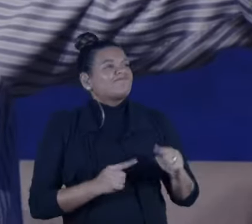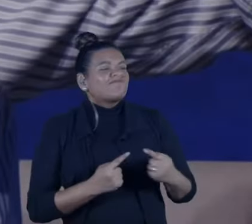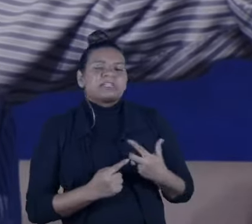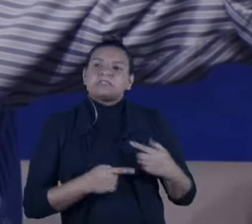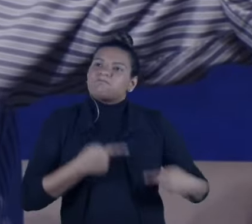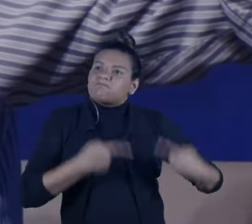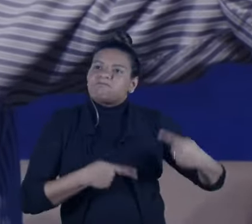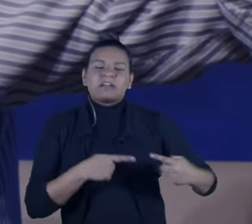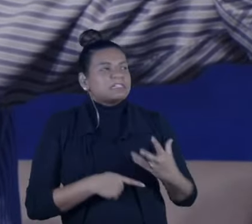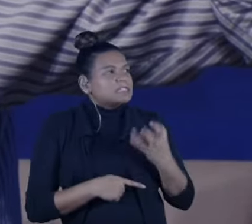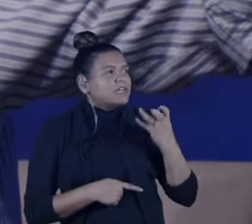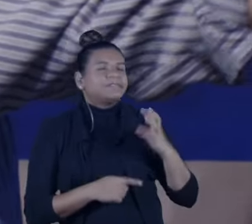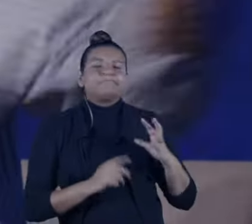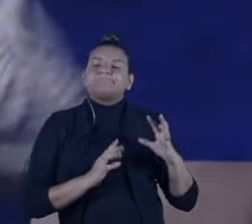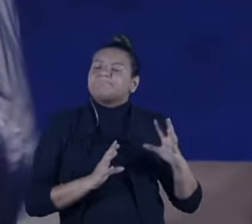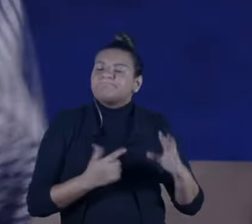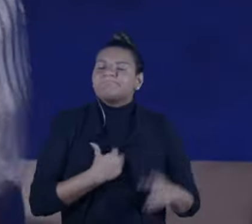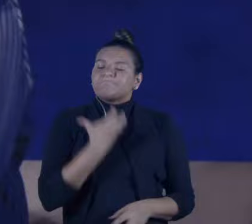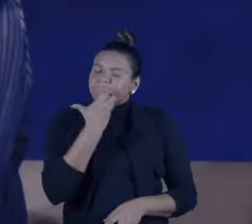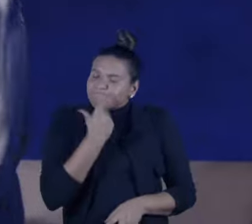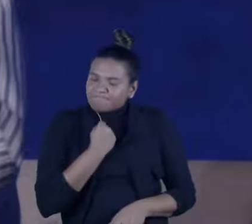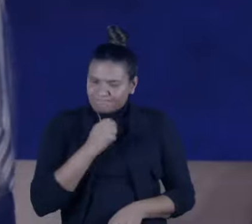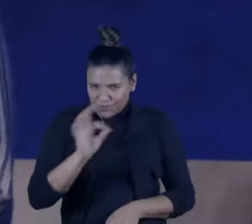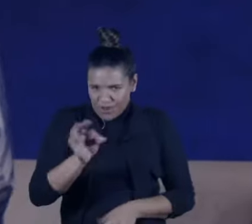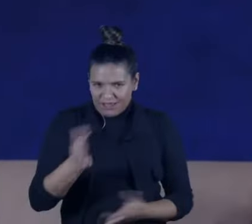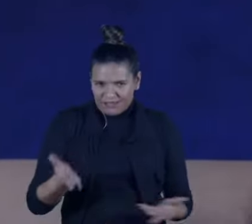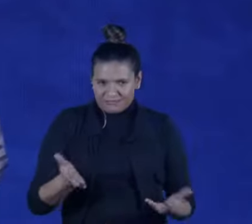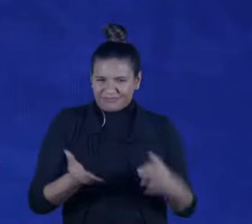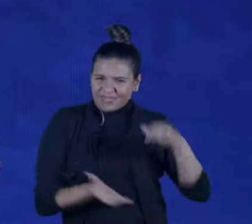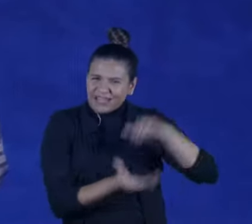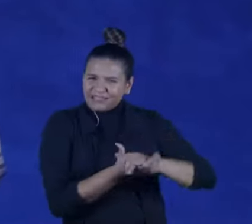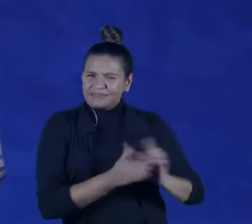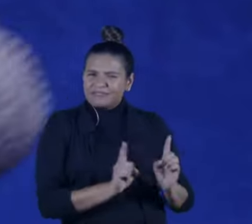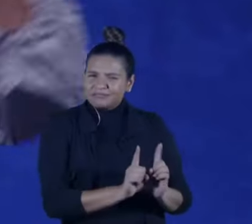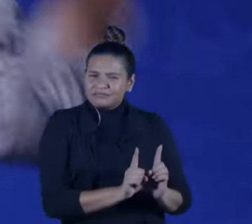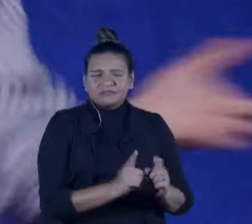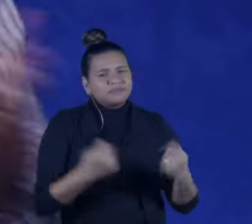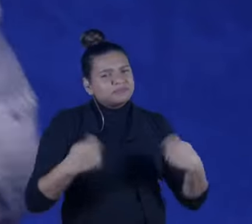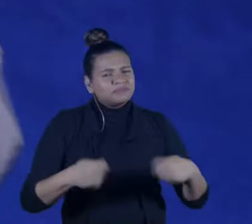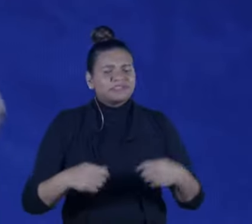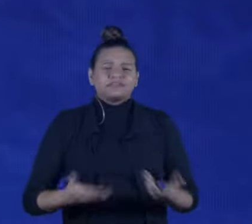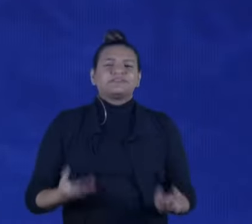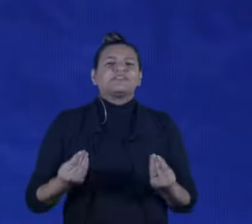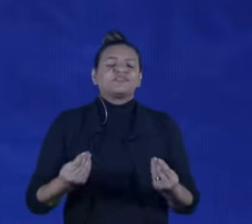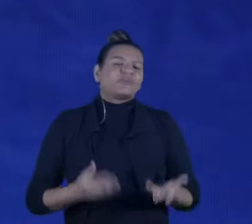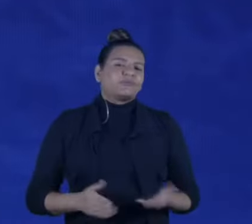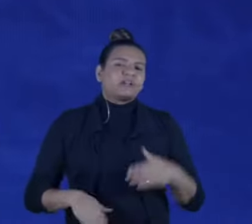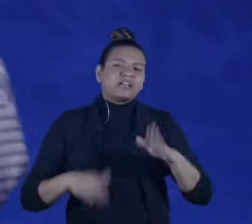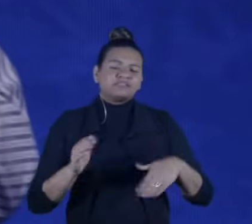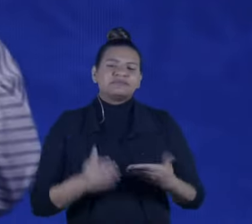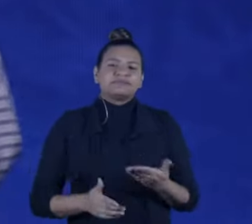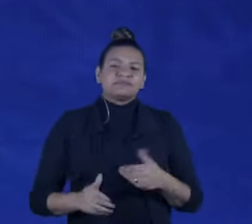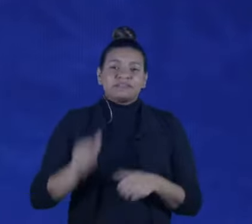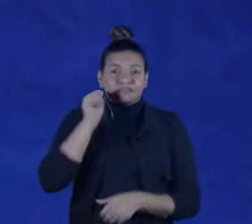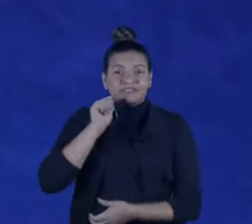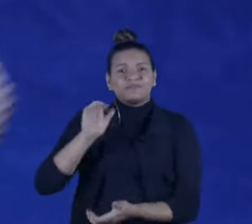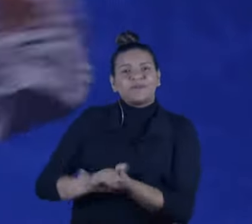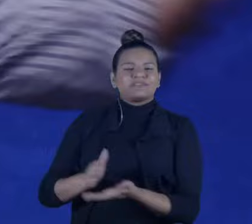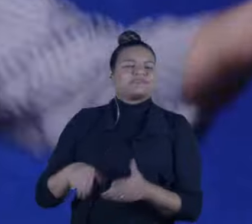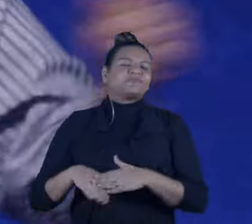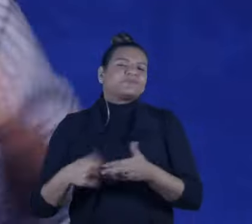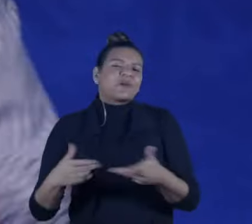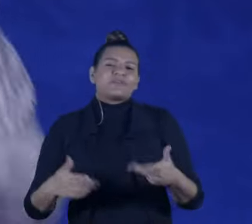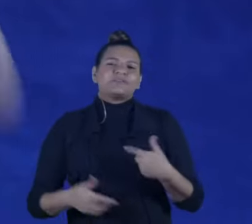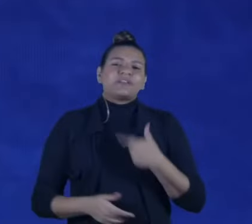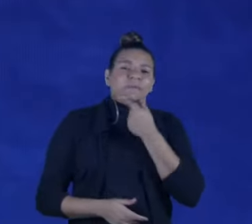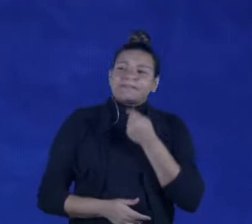não? Todo casamento você tem que aprender a engolir sapo. Qual o marido que nunca ficou chateado com a esposa? Qual a esposa que